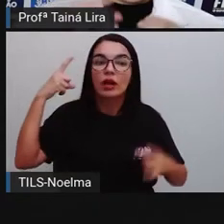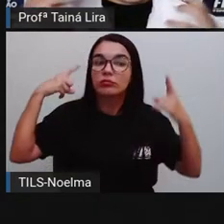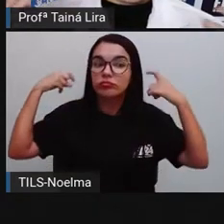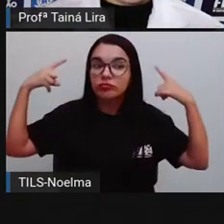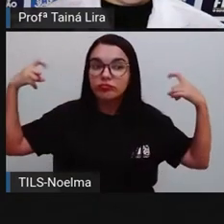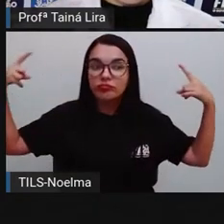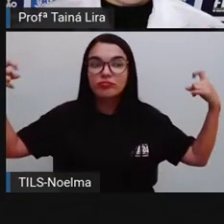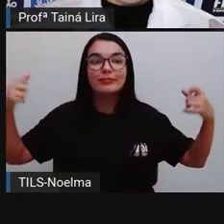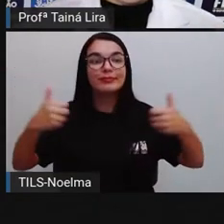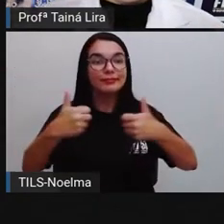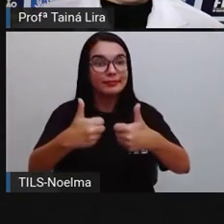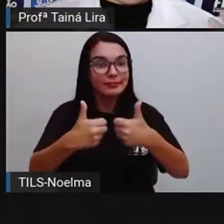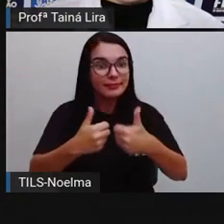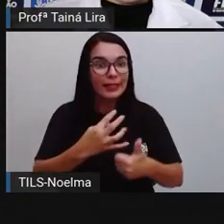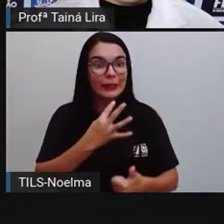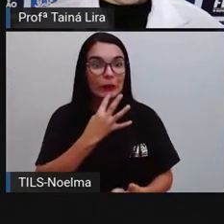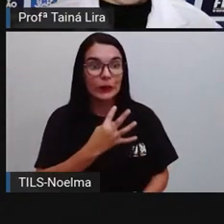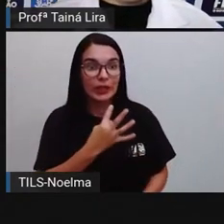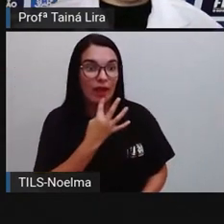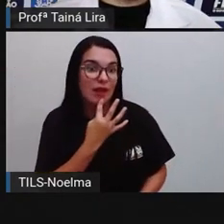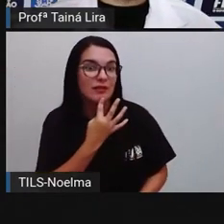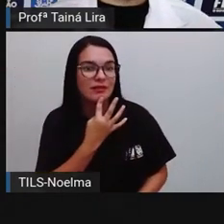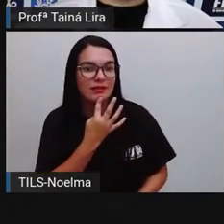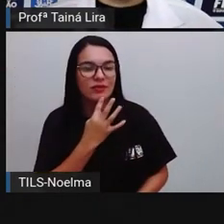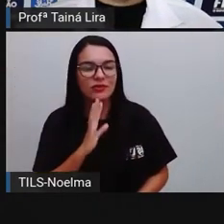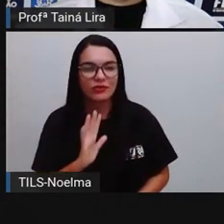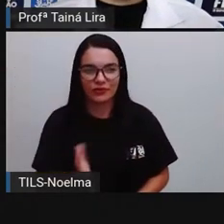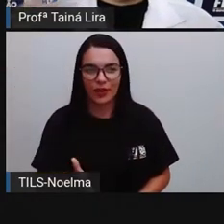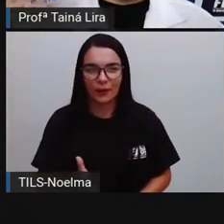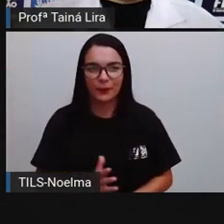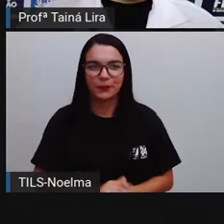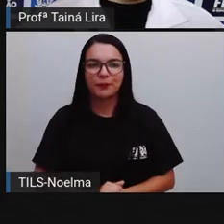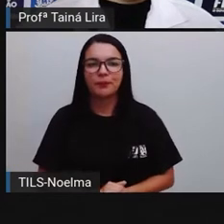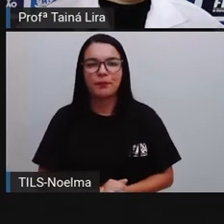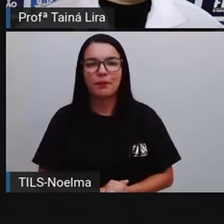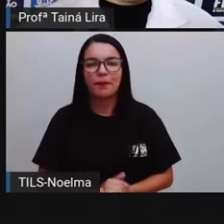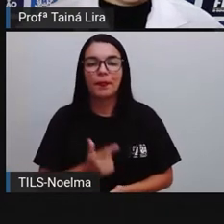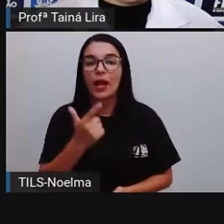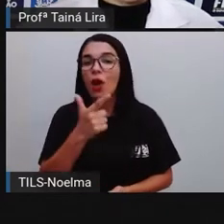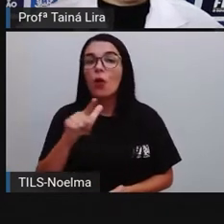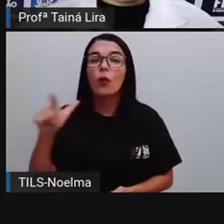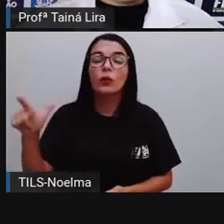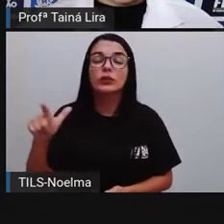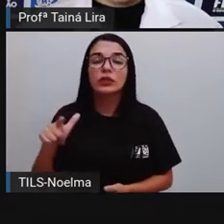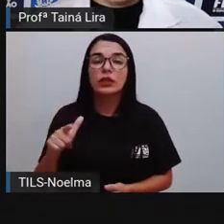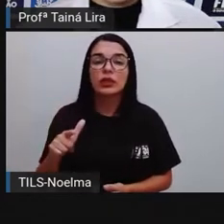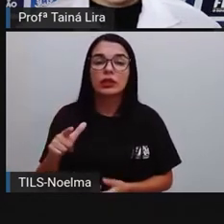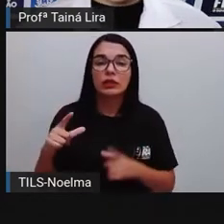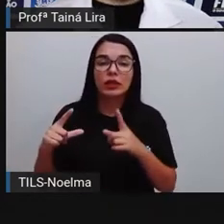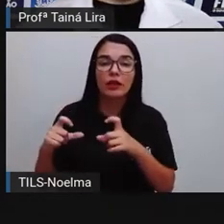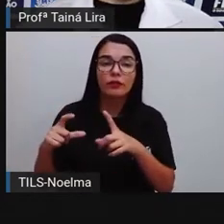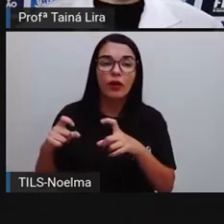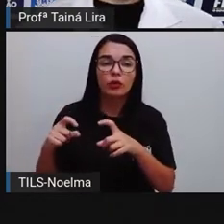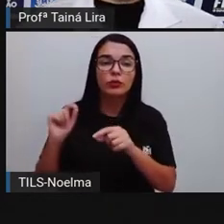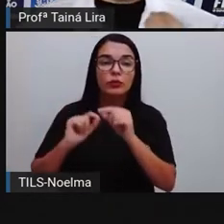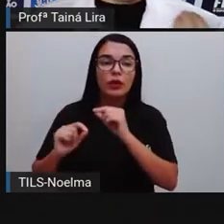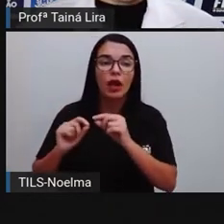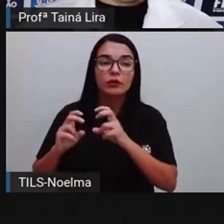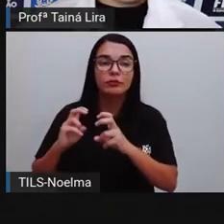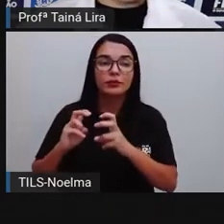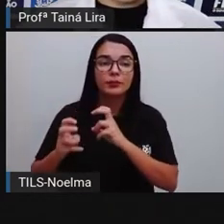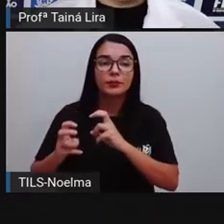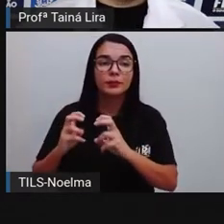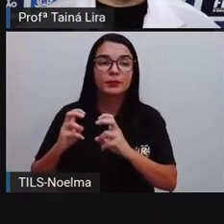é que tá ali né embaixo d'água em outras formas Olha lá é